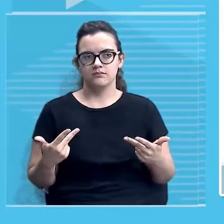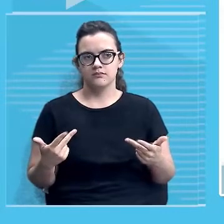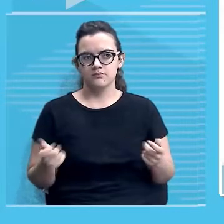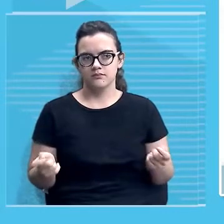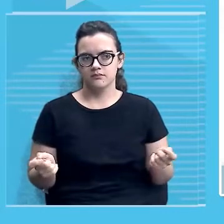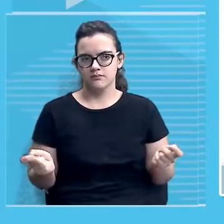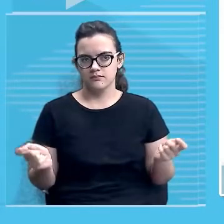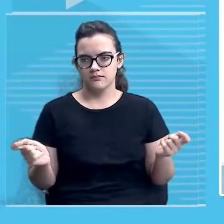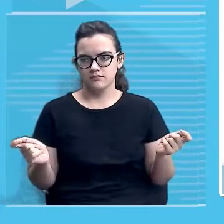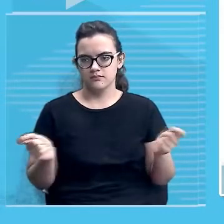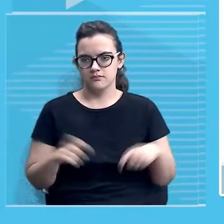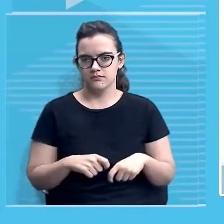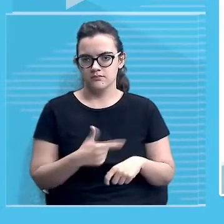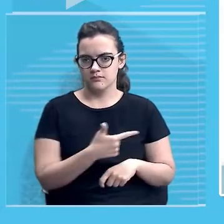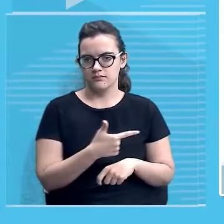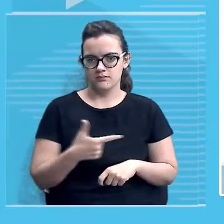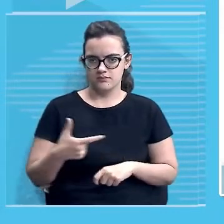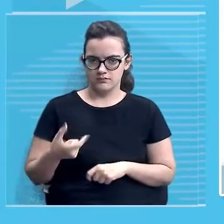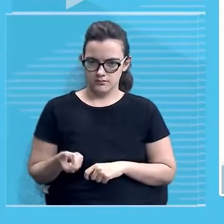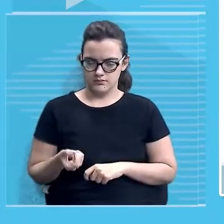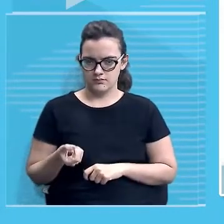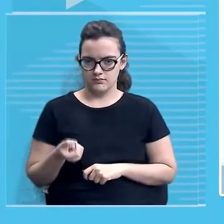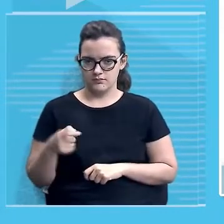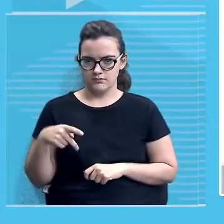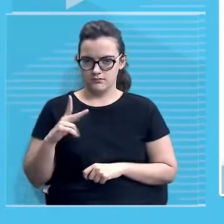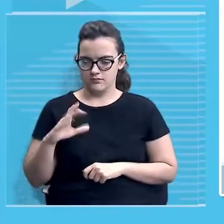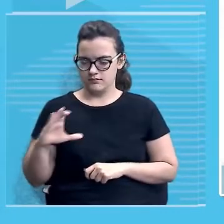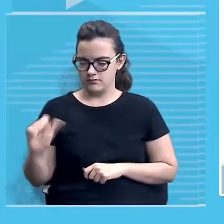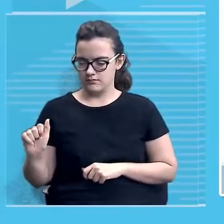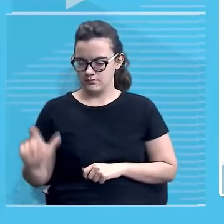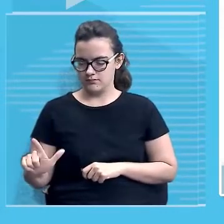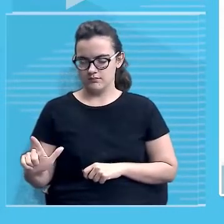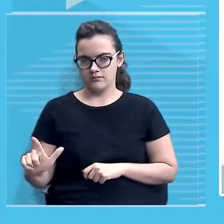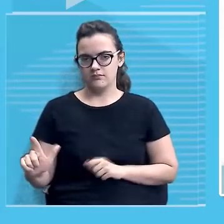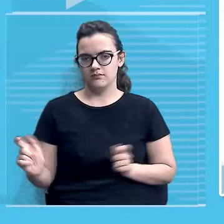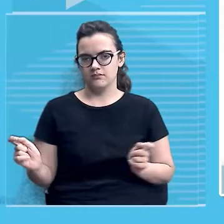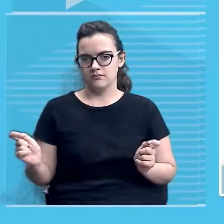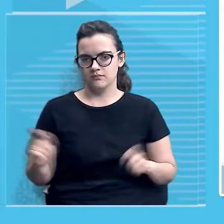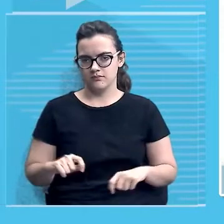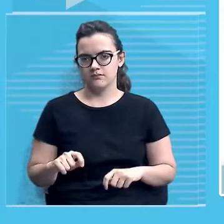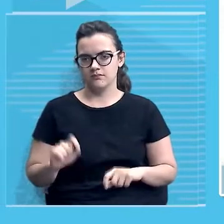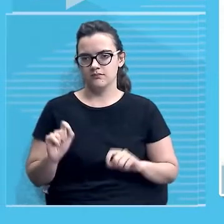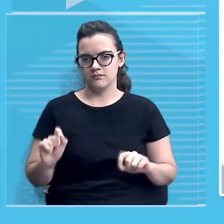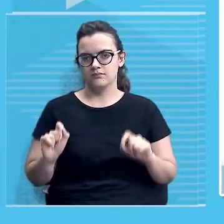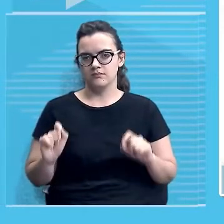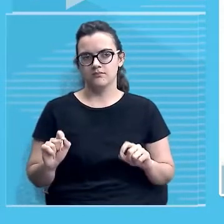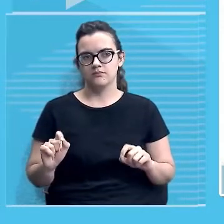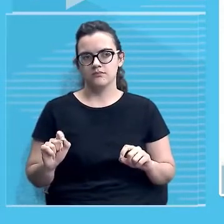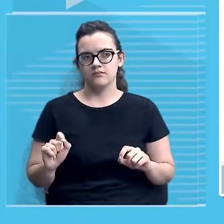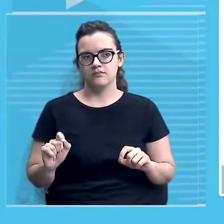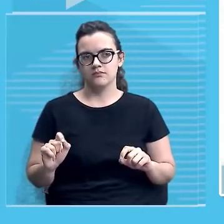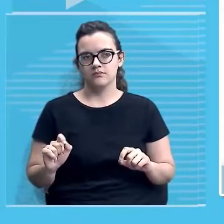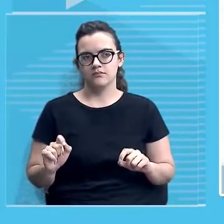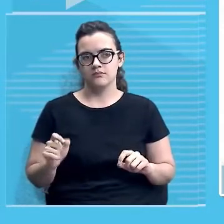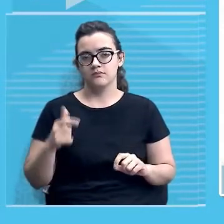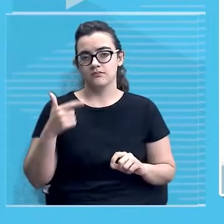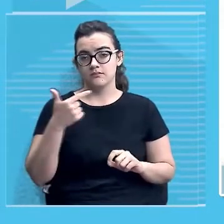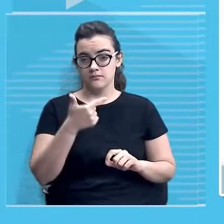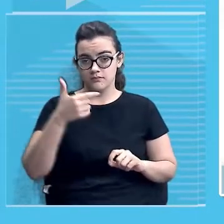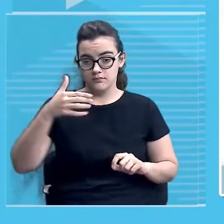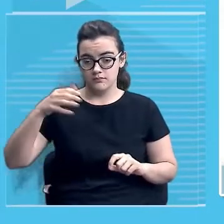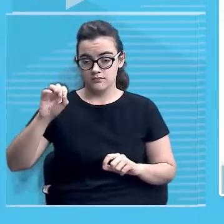20 quilocalorias, você está consumindo, na verdade, 20 mil